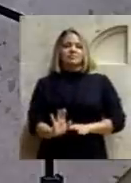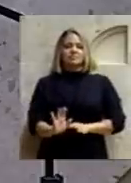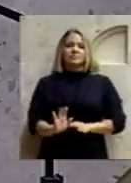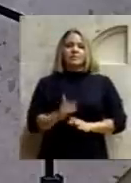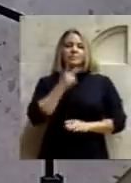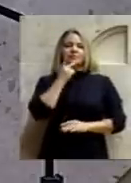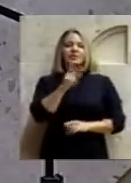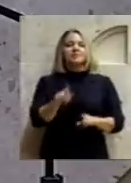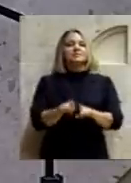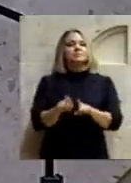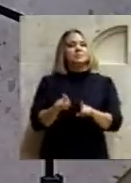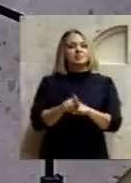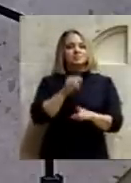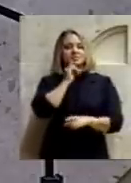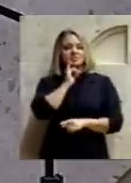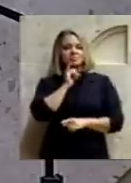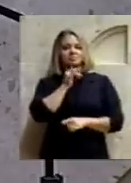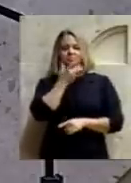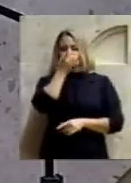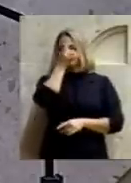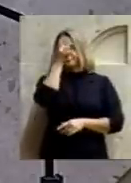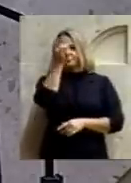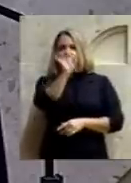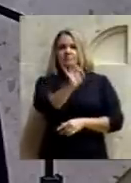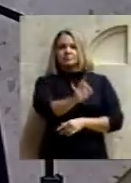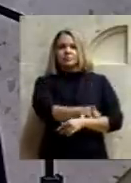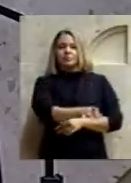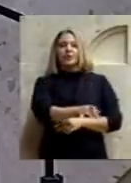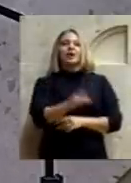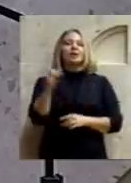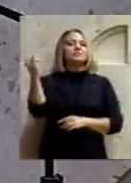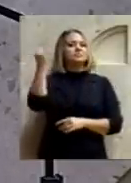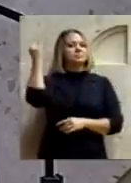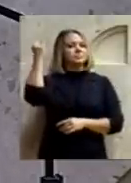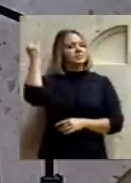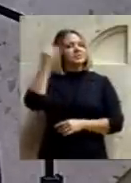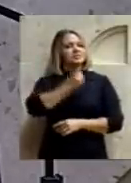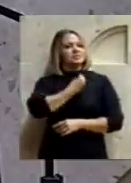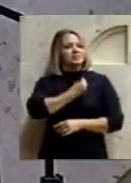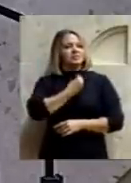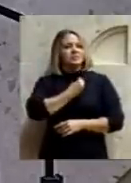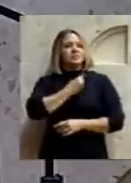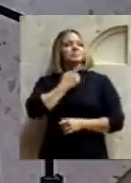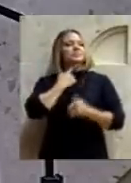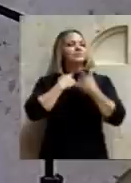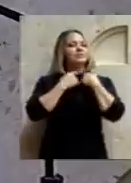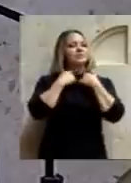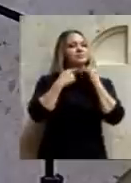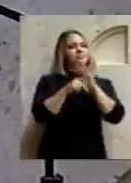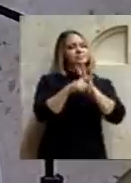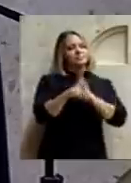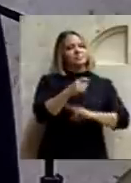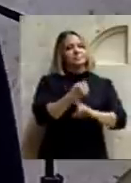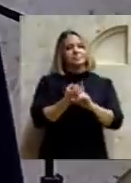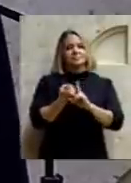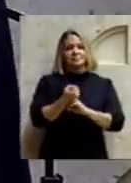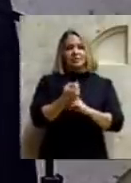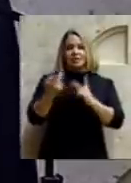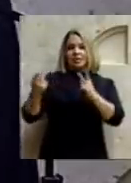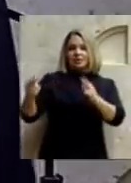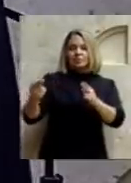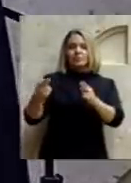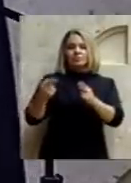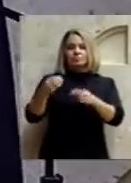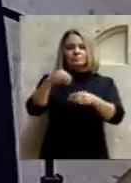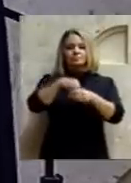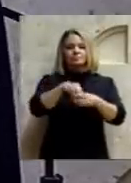não dizer inteiramente alheio aos valores fundamentais e aos anseios da sociedade na qual ele